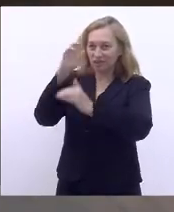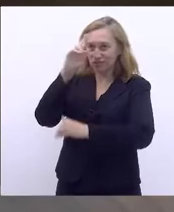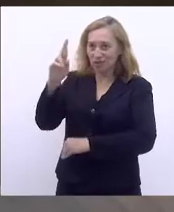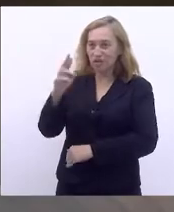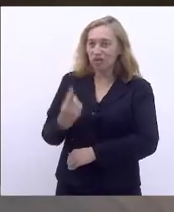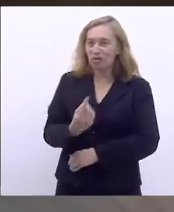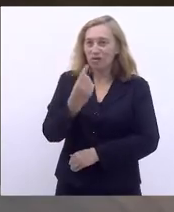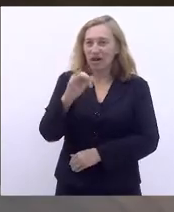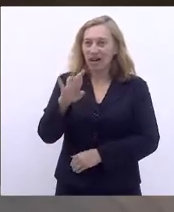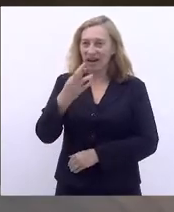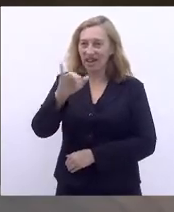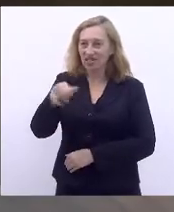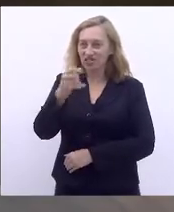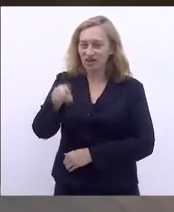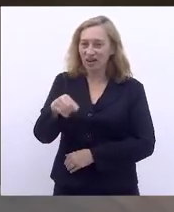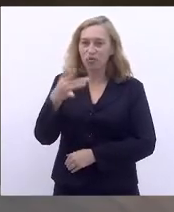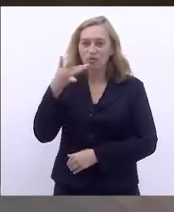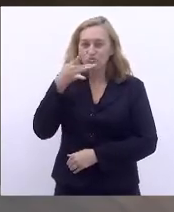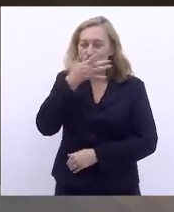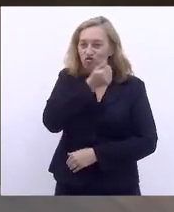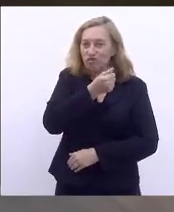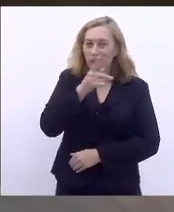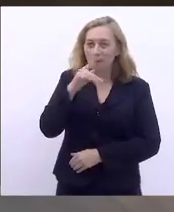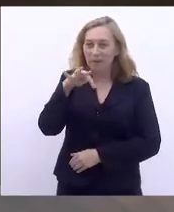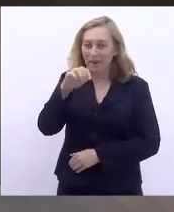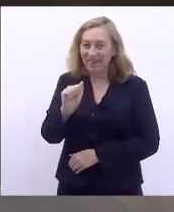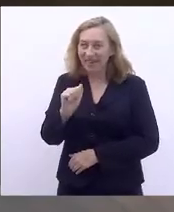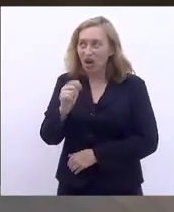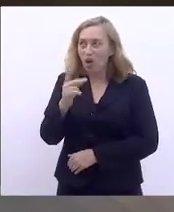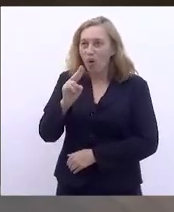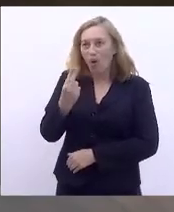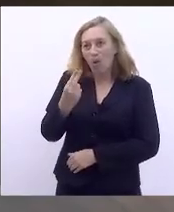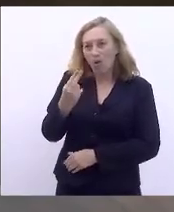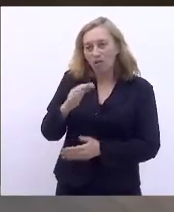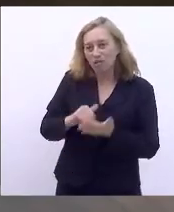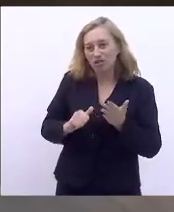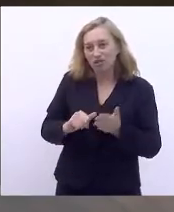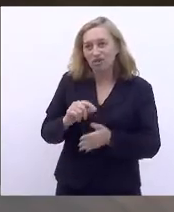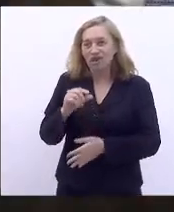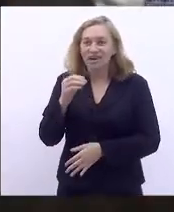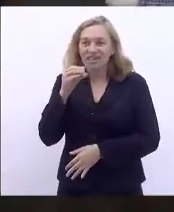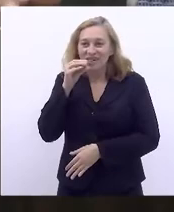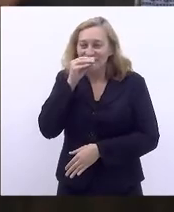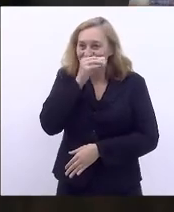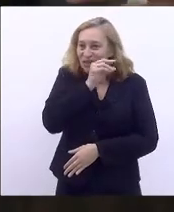acarajé deliciosa, com pimenta ou sem. Aí o senhor escolhe ou quente ou frio.